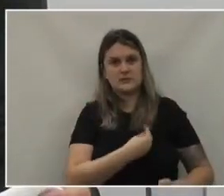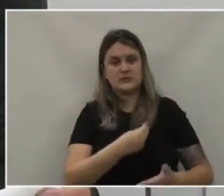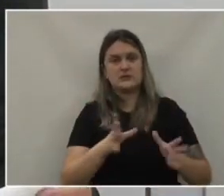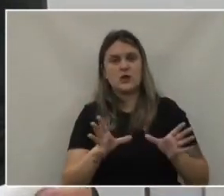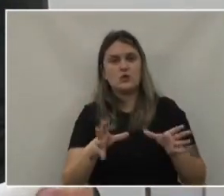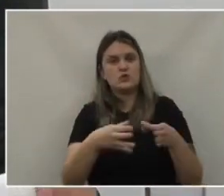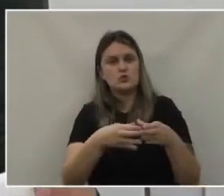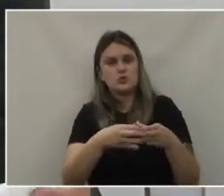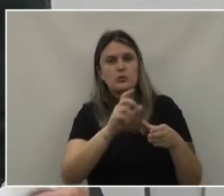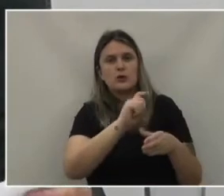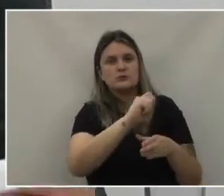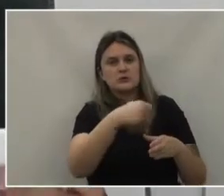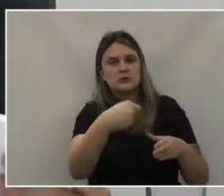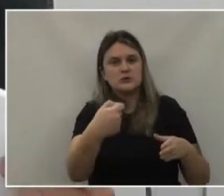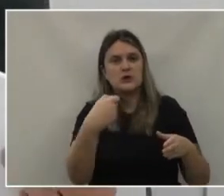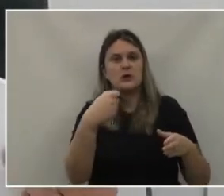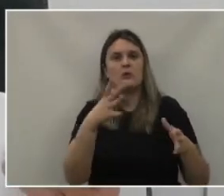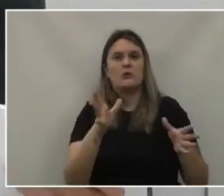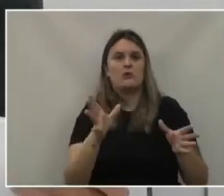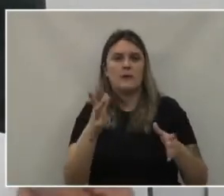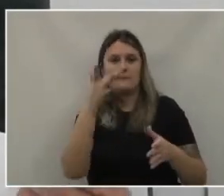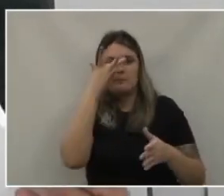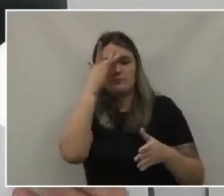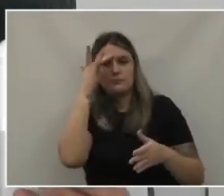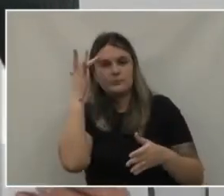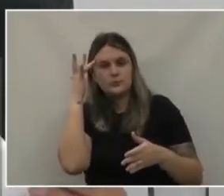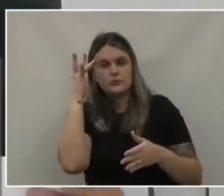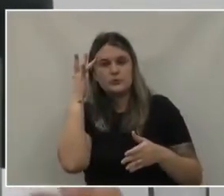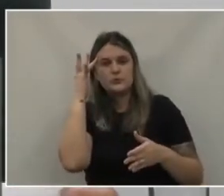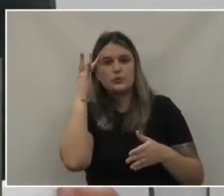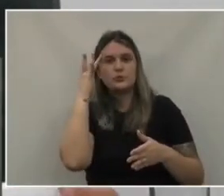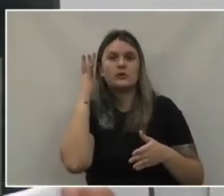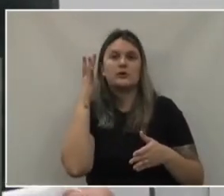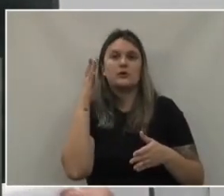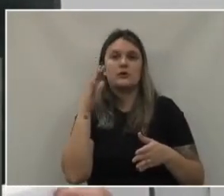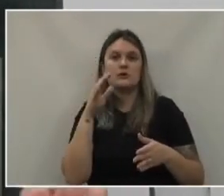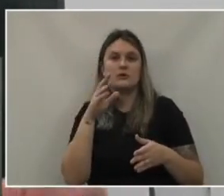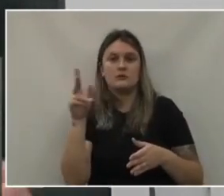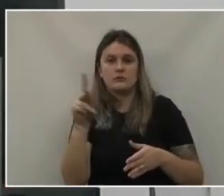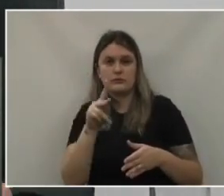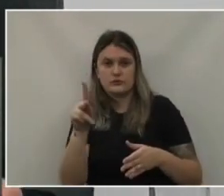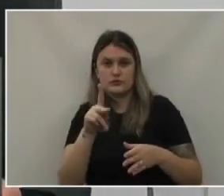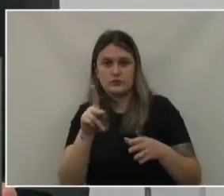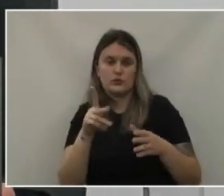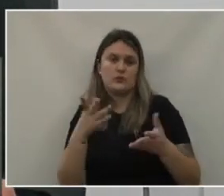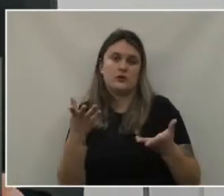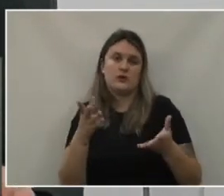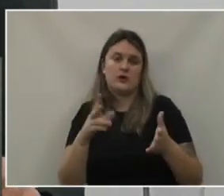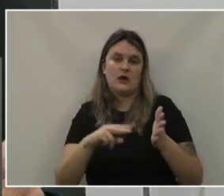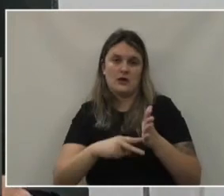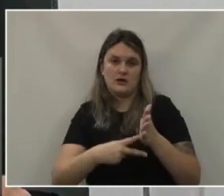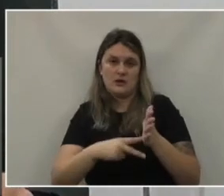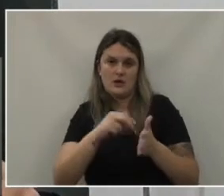lideranças comunitárias, os membros da educação,